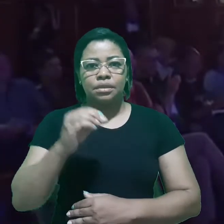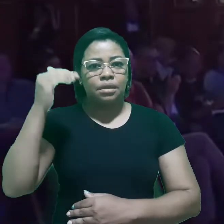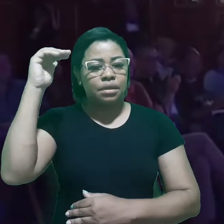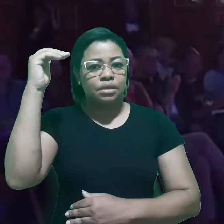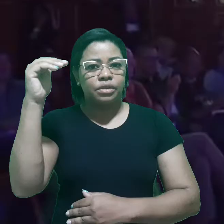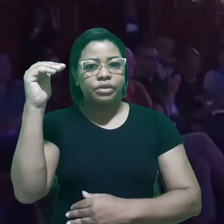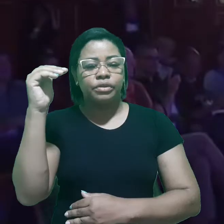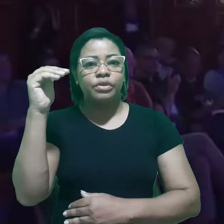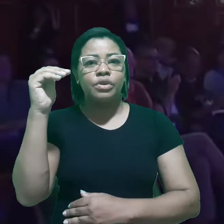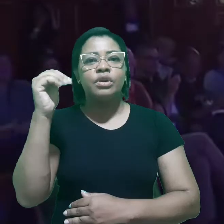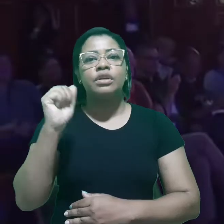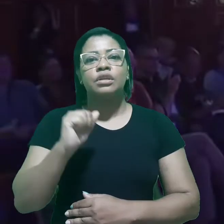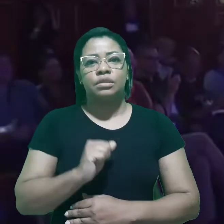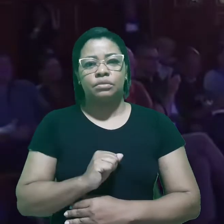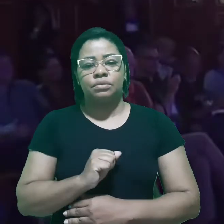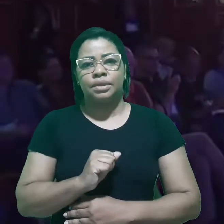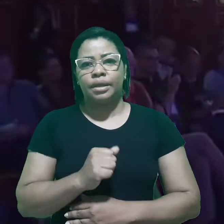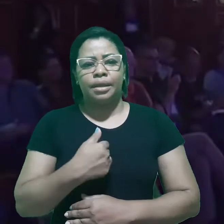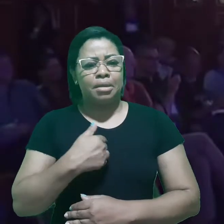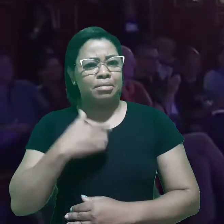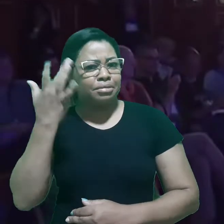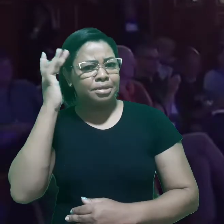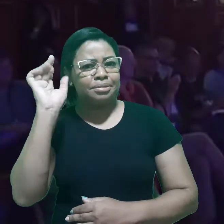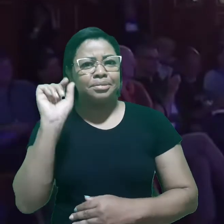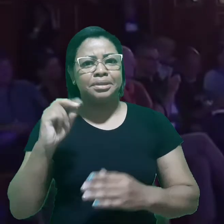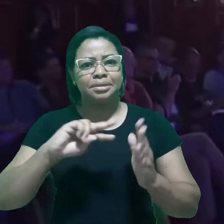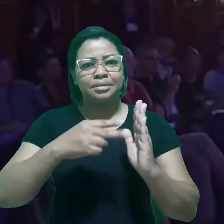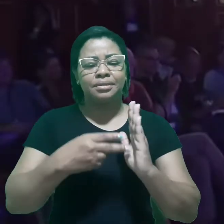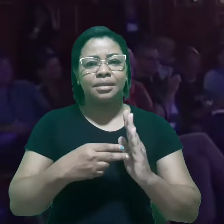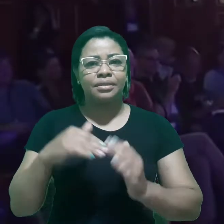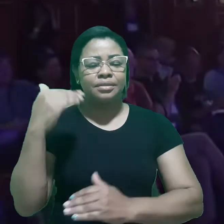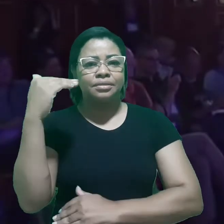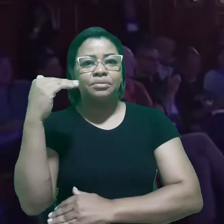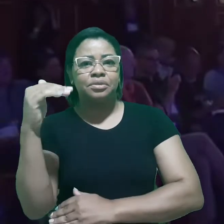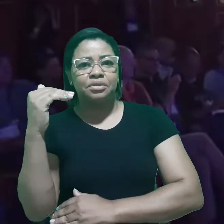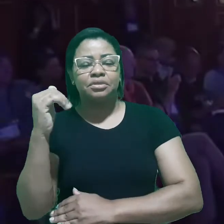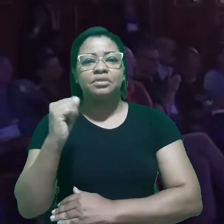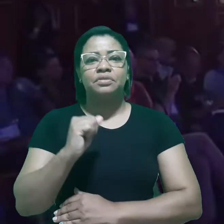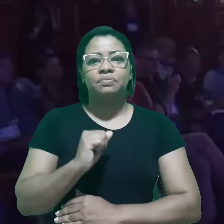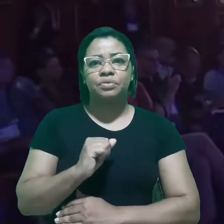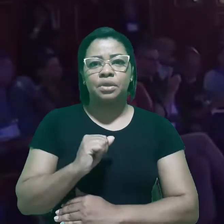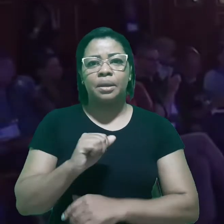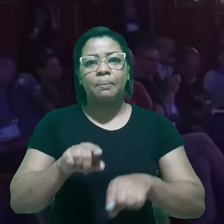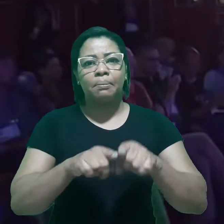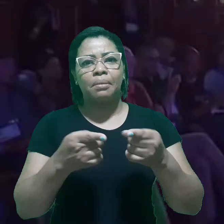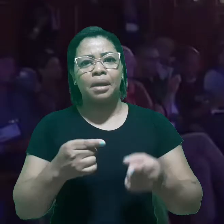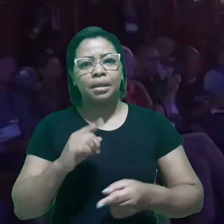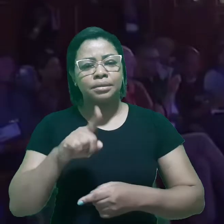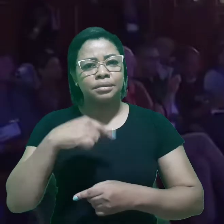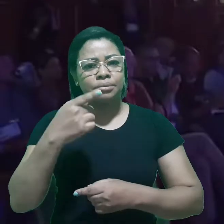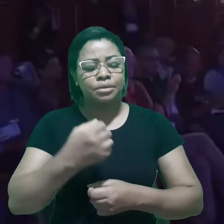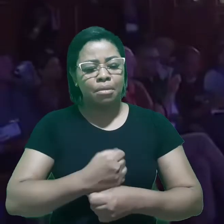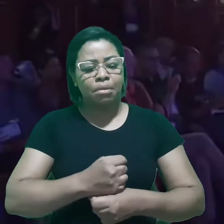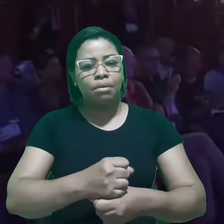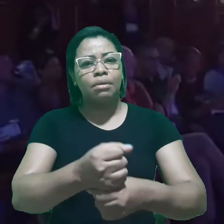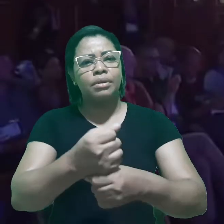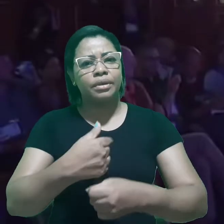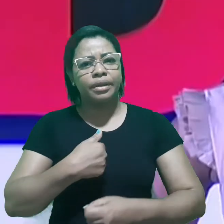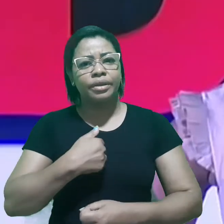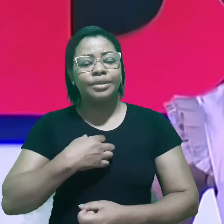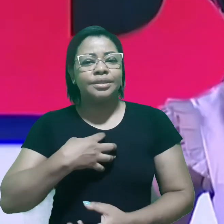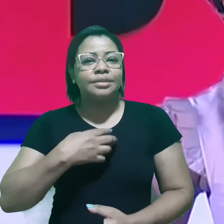gengibre. E por muitos anos depois eu desejei desesperadamente experimentar cerveja de gengibre. Mas isso é outra